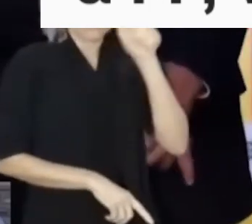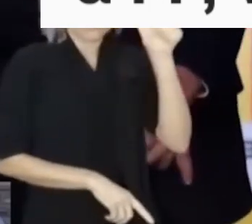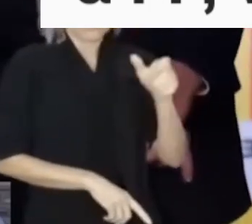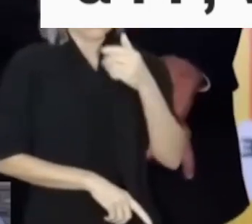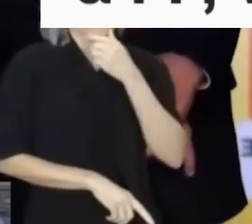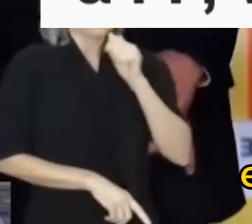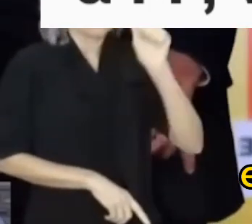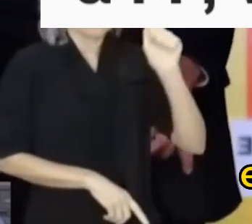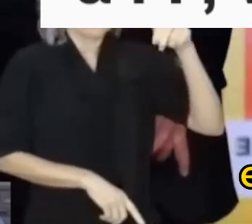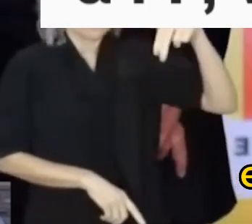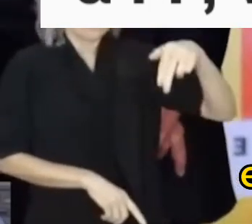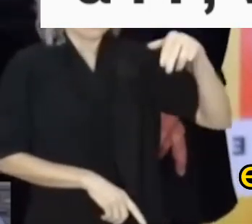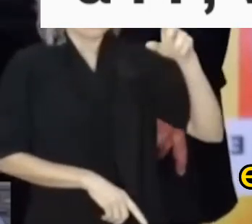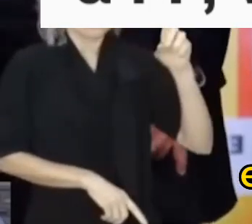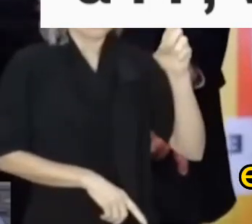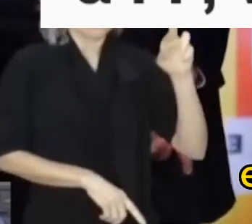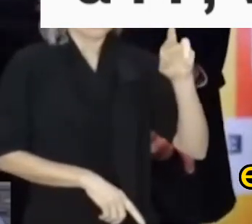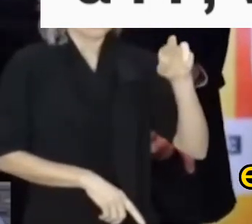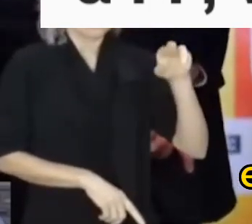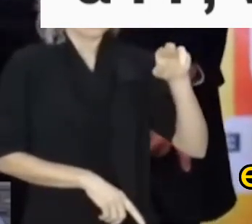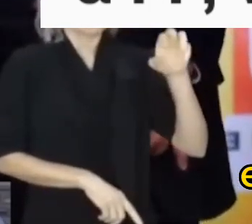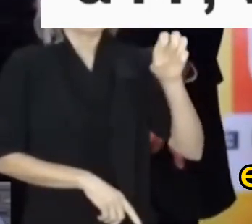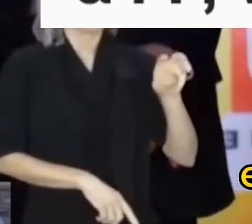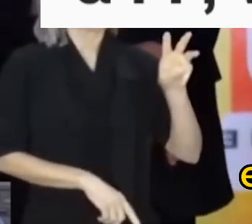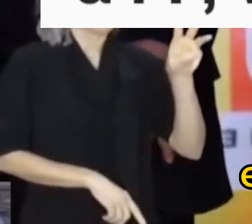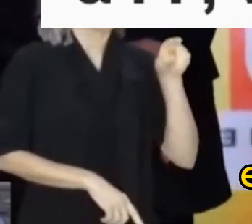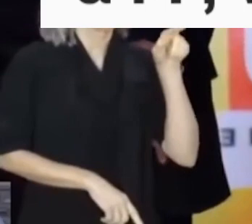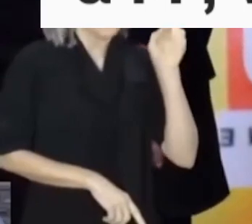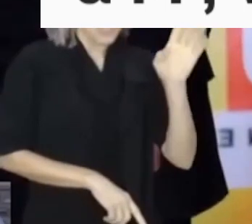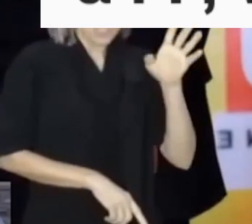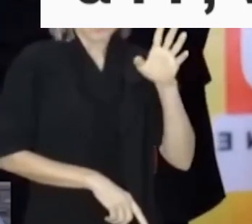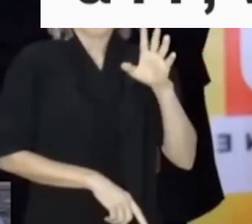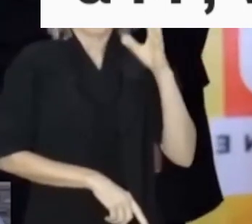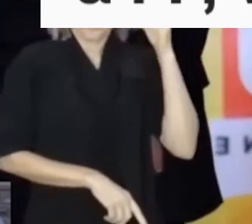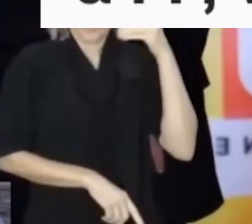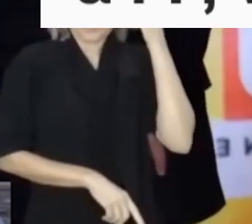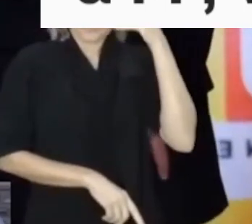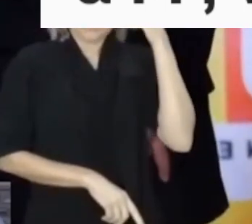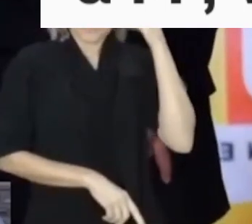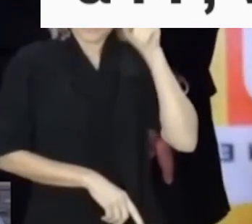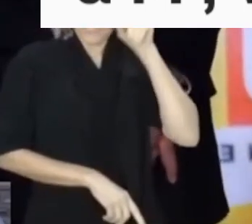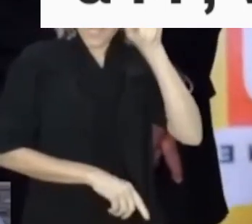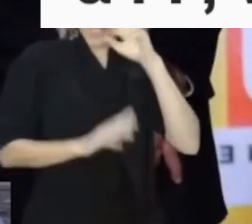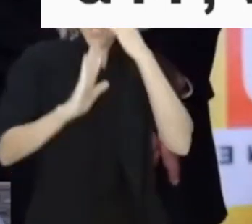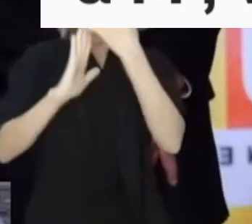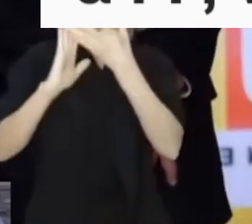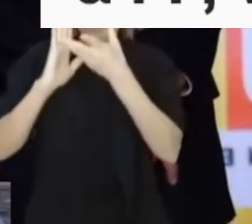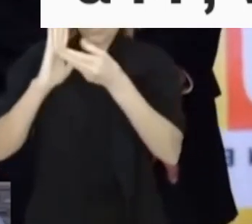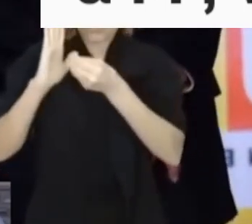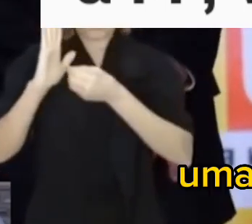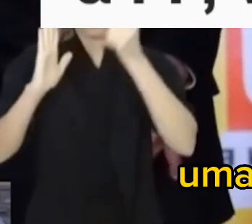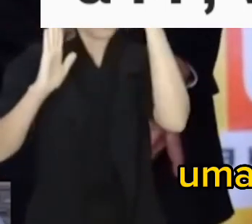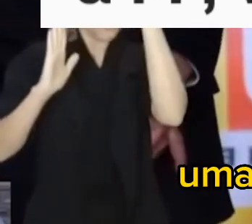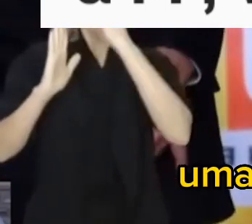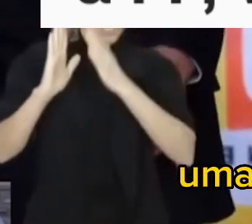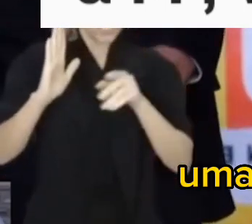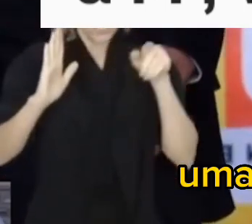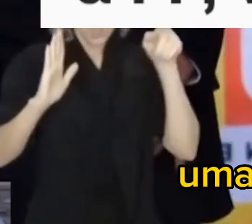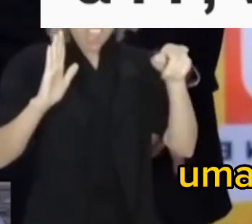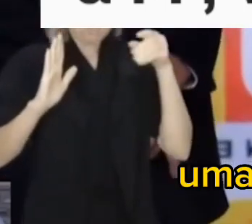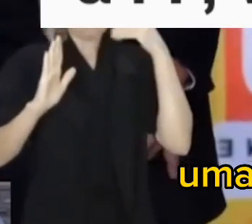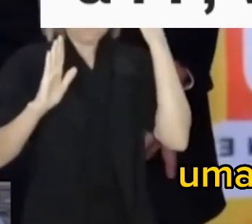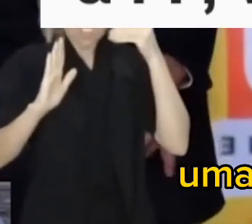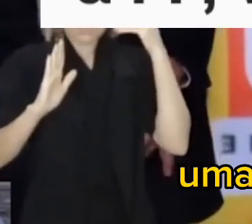24 horas e a obrigação de transitar com armas desmuniciadas. Pessoal, essas medidas representam uma reversão